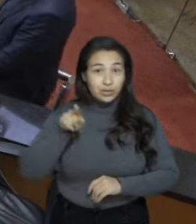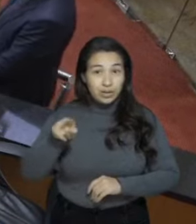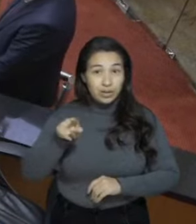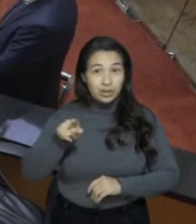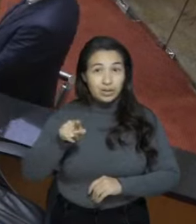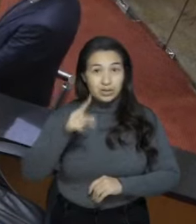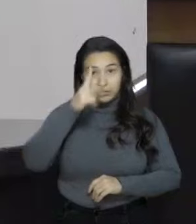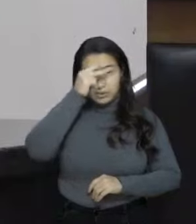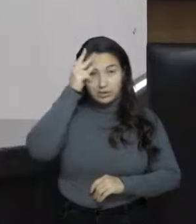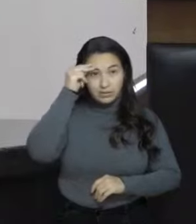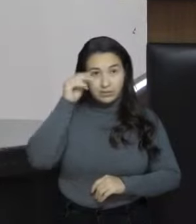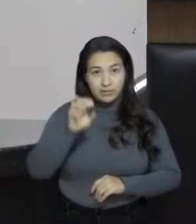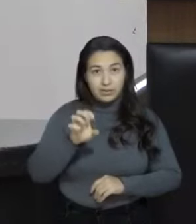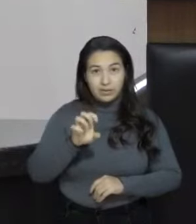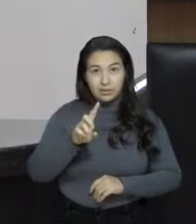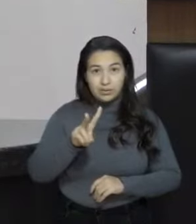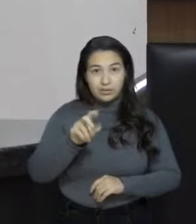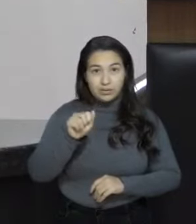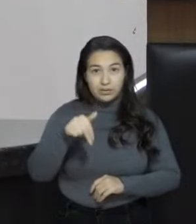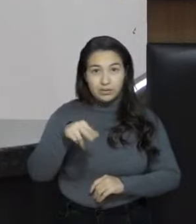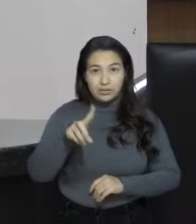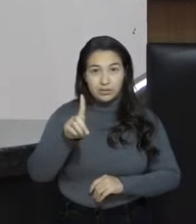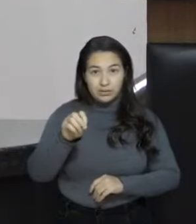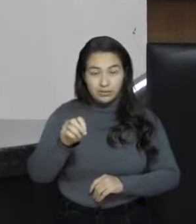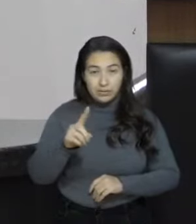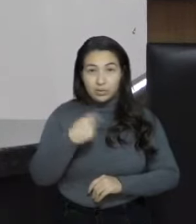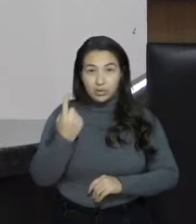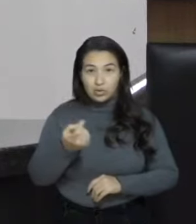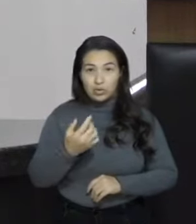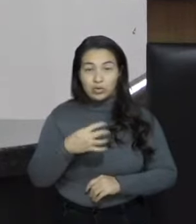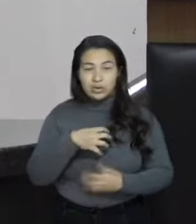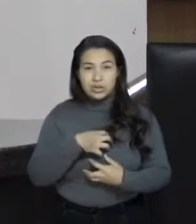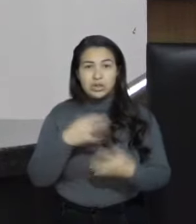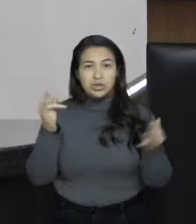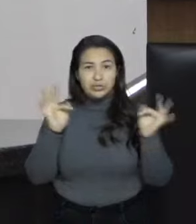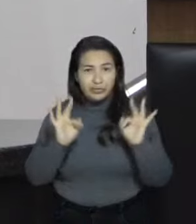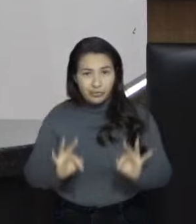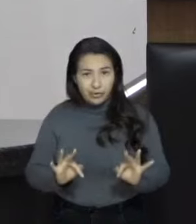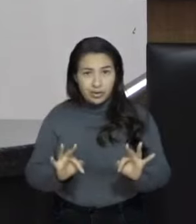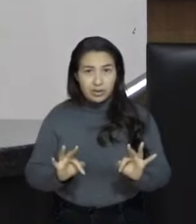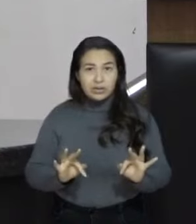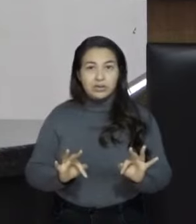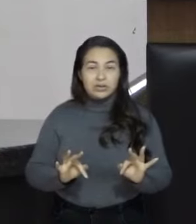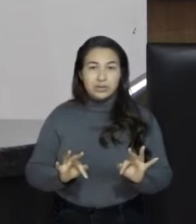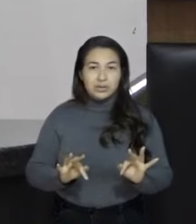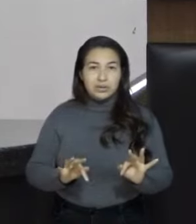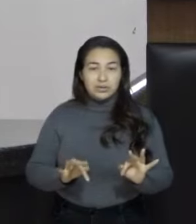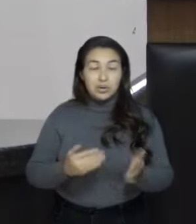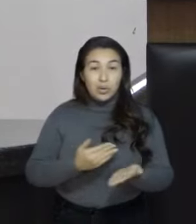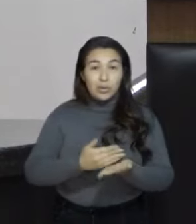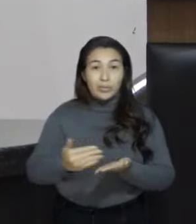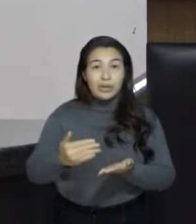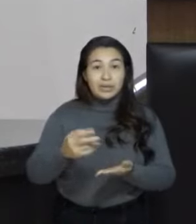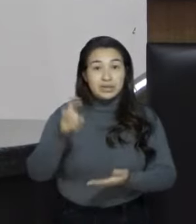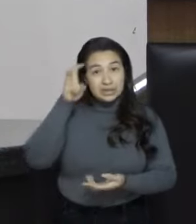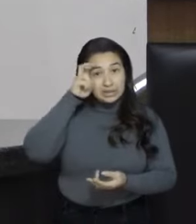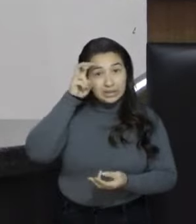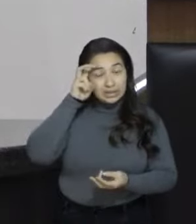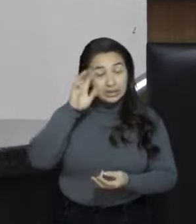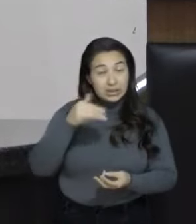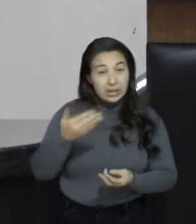a gente vai ficar muito contente com a presença de cada um de vocês Lembrando que a festa começa dia 29 numa quinta-feira e o encerramento dela